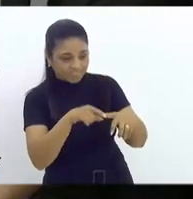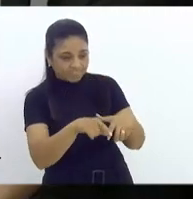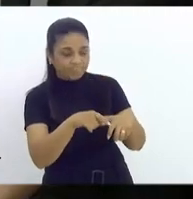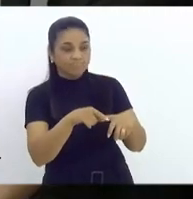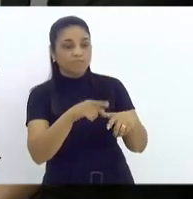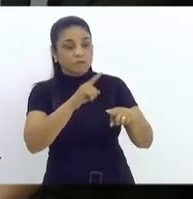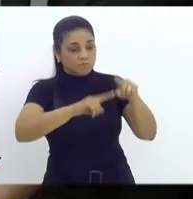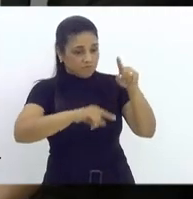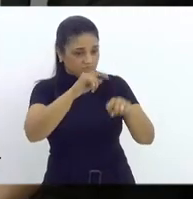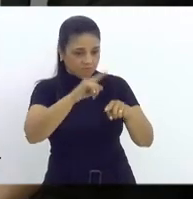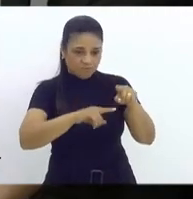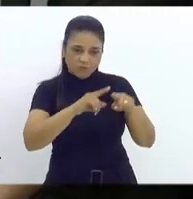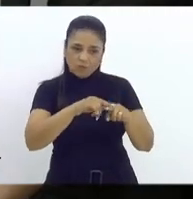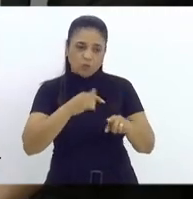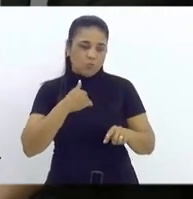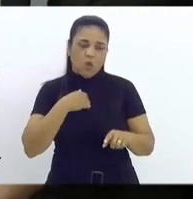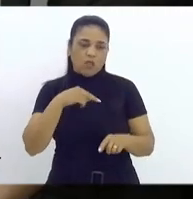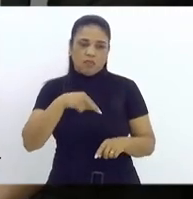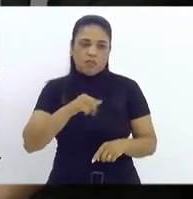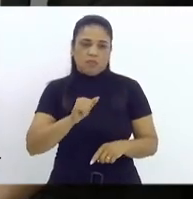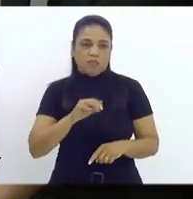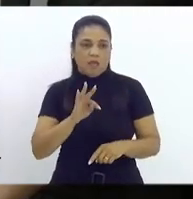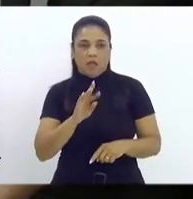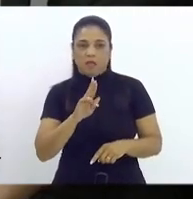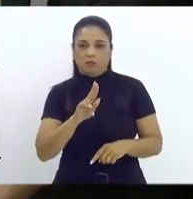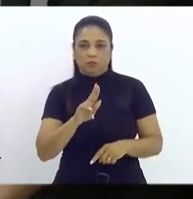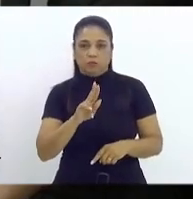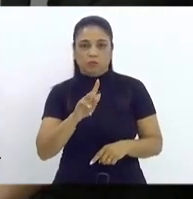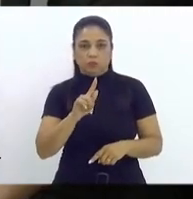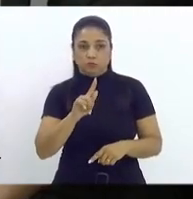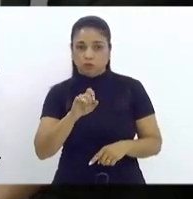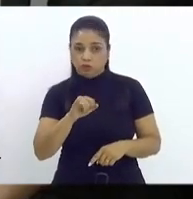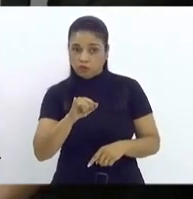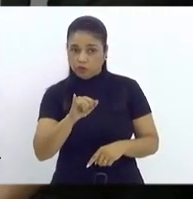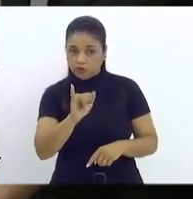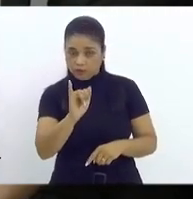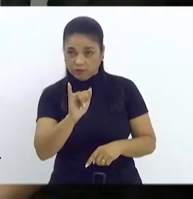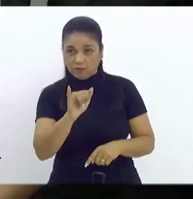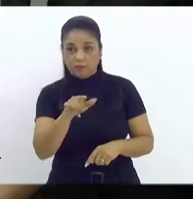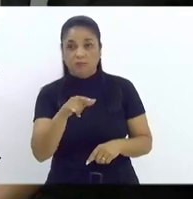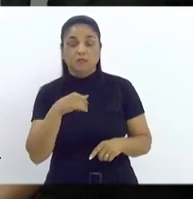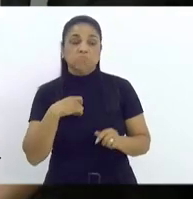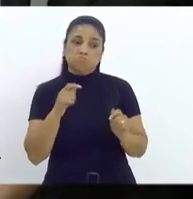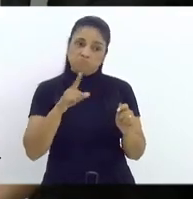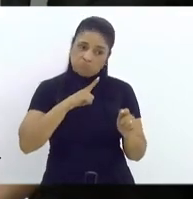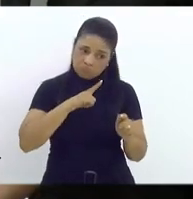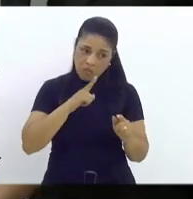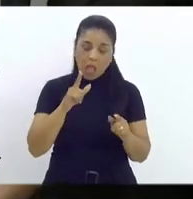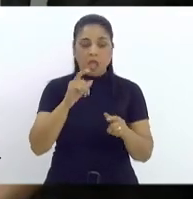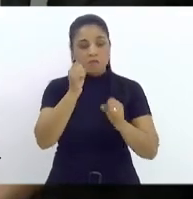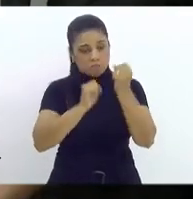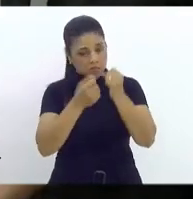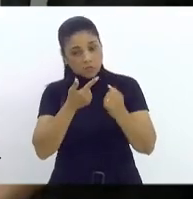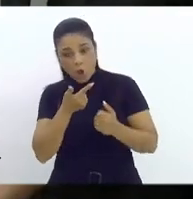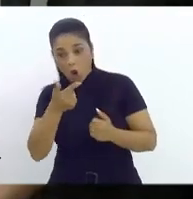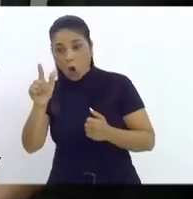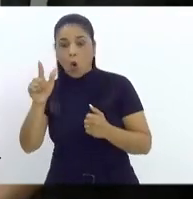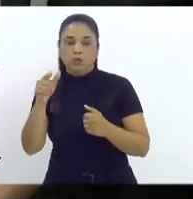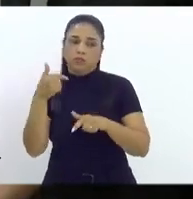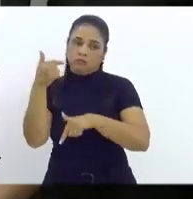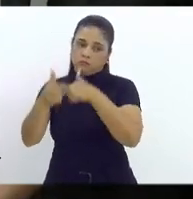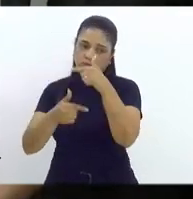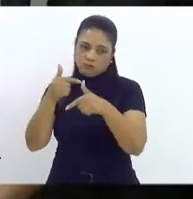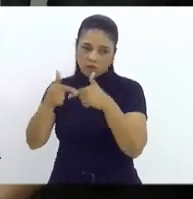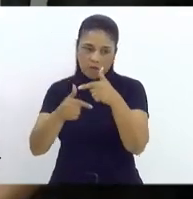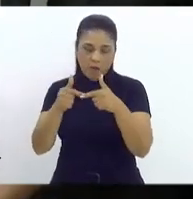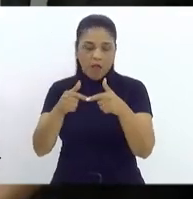pela Naturgy, né, distribuidora. Os serviços são... Você pode ter empresas que também trabalham para a Naturgy, que são empresas que